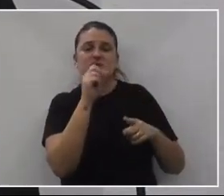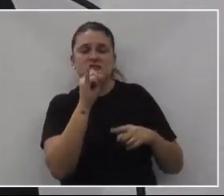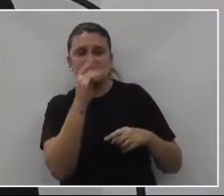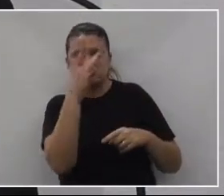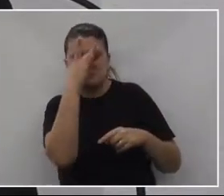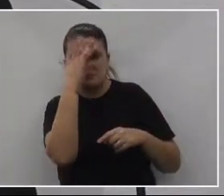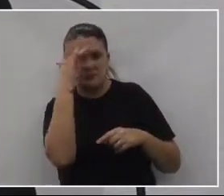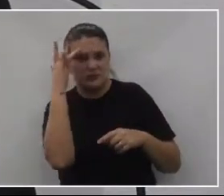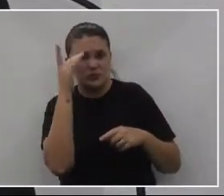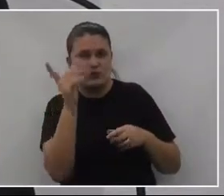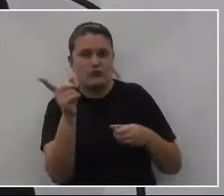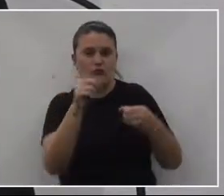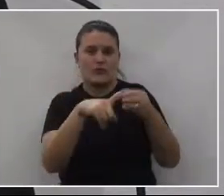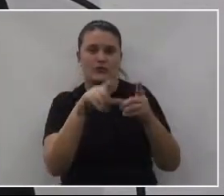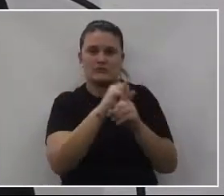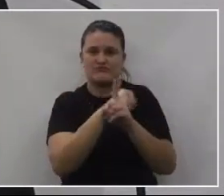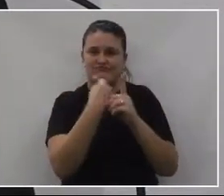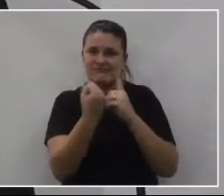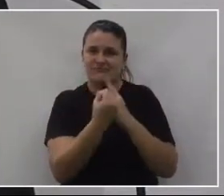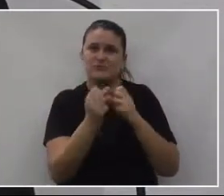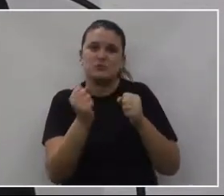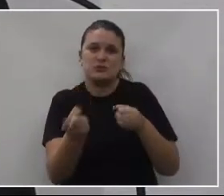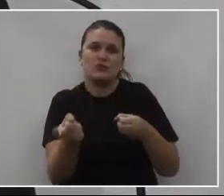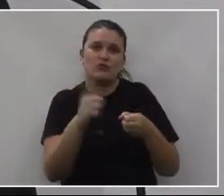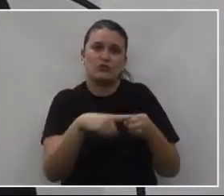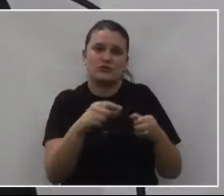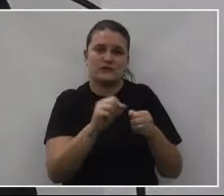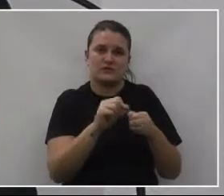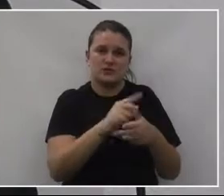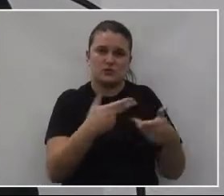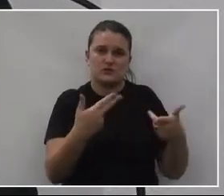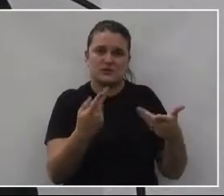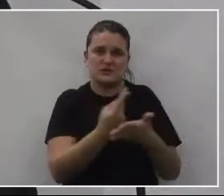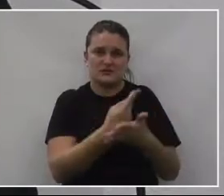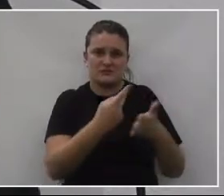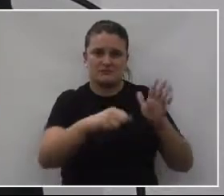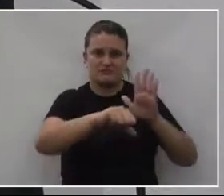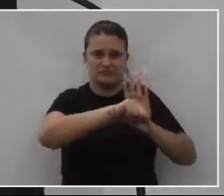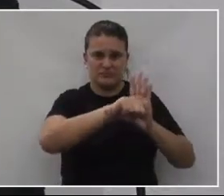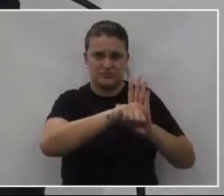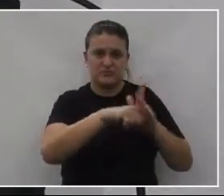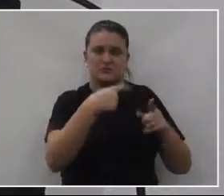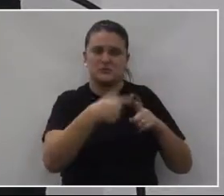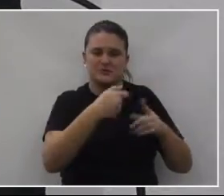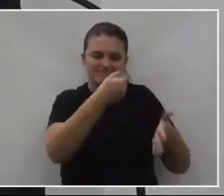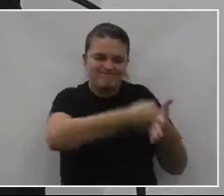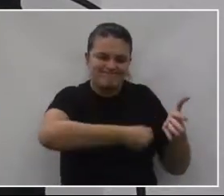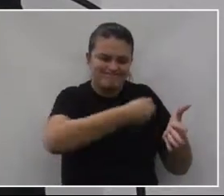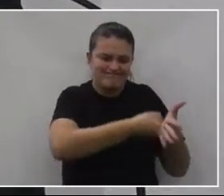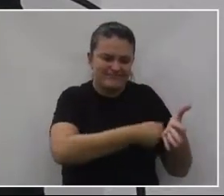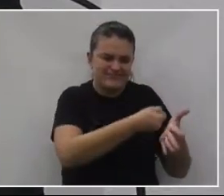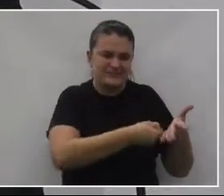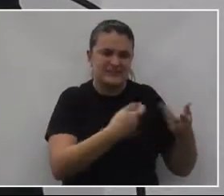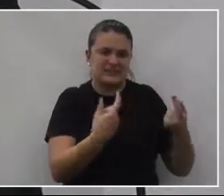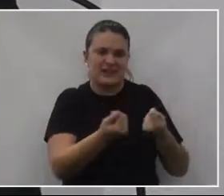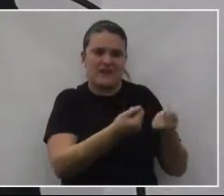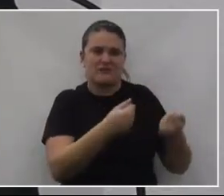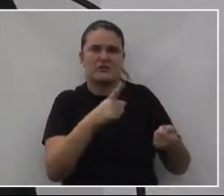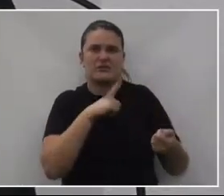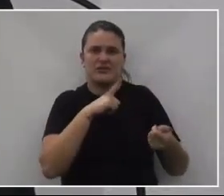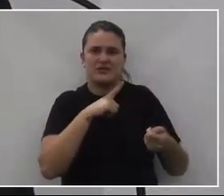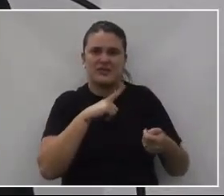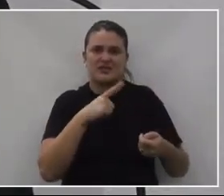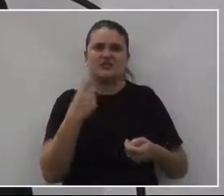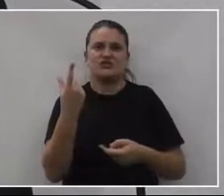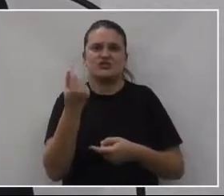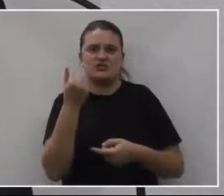infracional também não, mas é uma grande oportunidade de brigar num patamar de maior igualdade com o traficante, né? Que tem muito dinheiro, tem